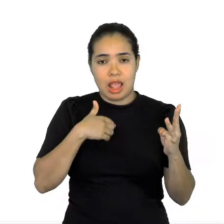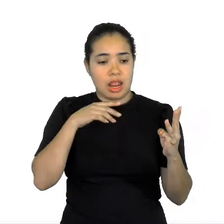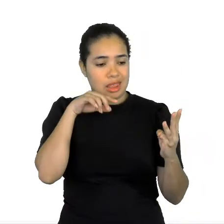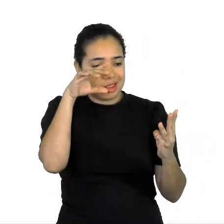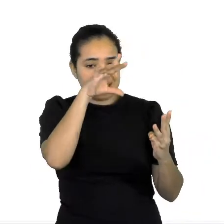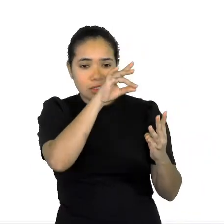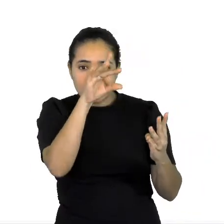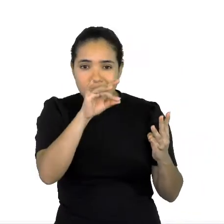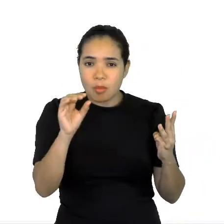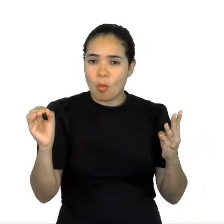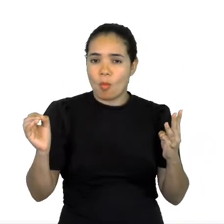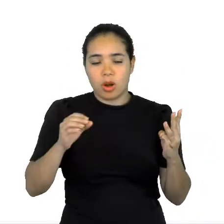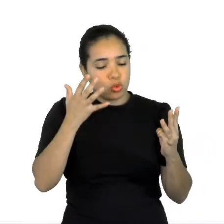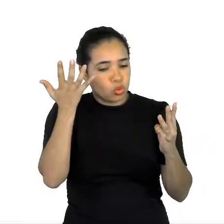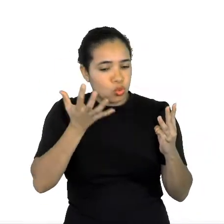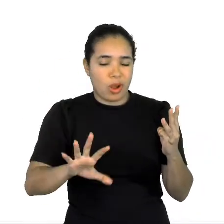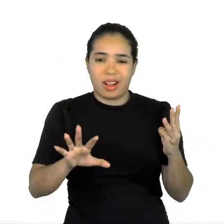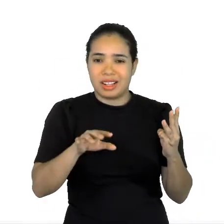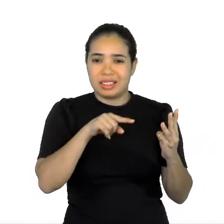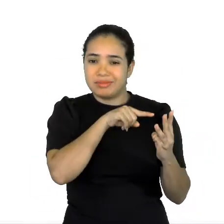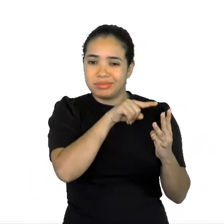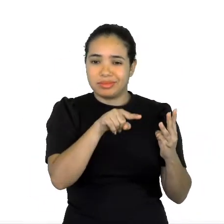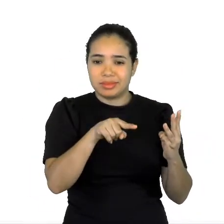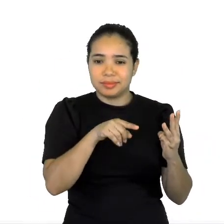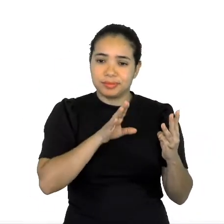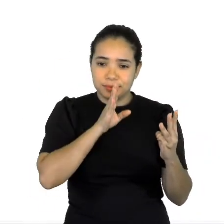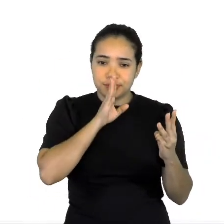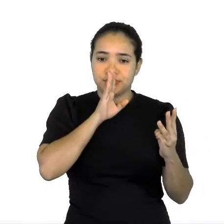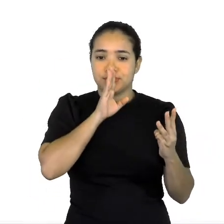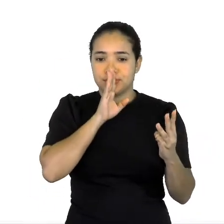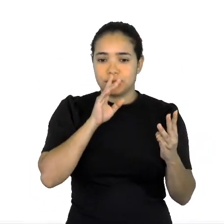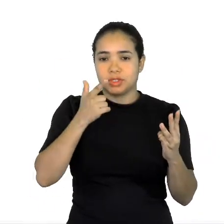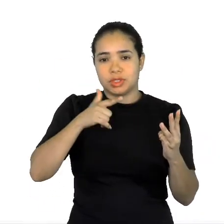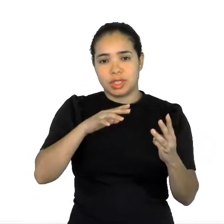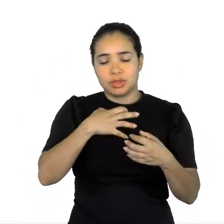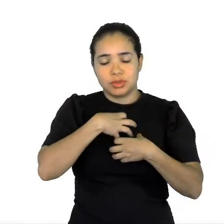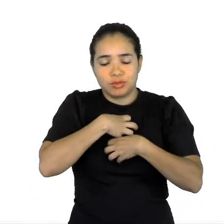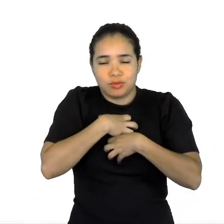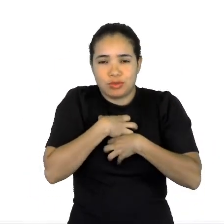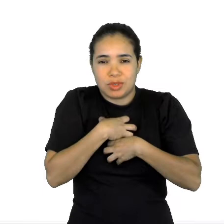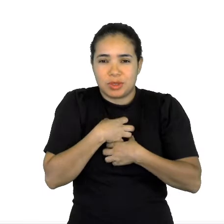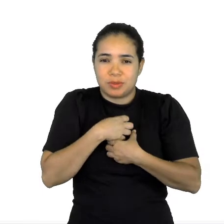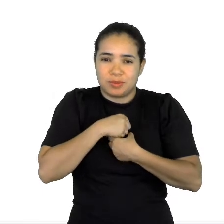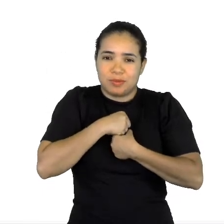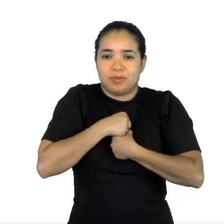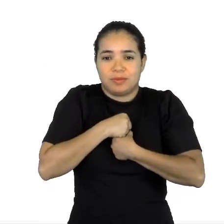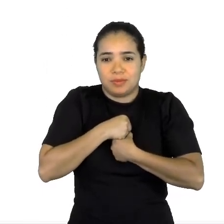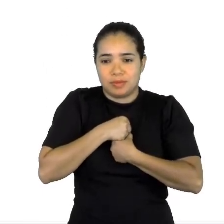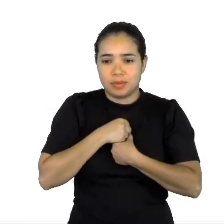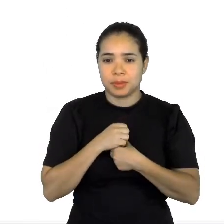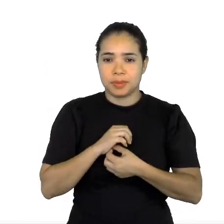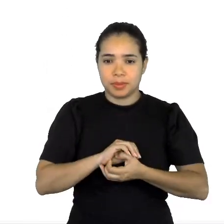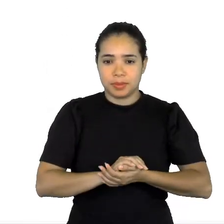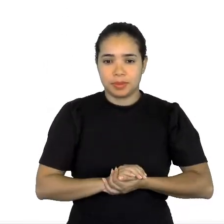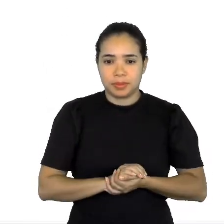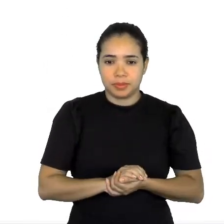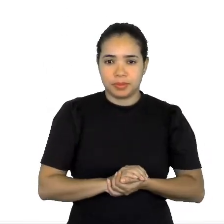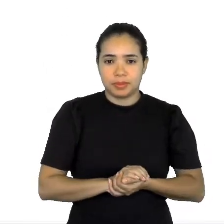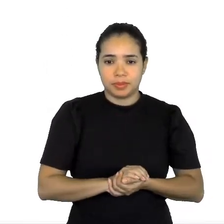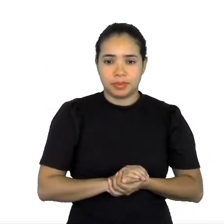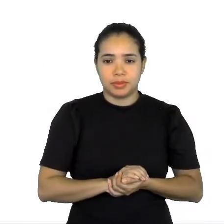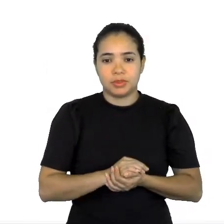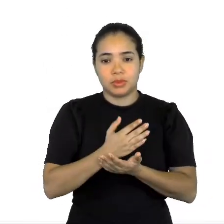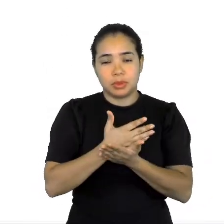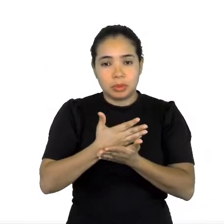nenhum, tá? Calando assim mais uma vez os seus sentimentos.